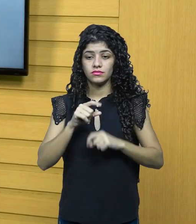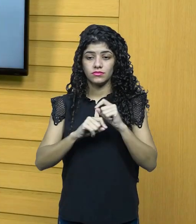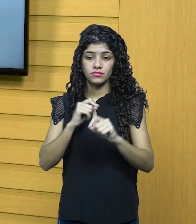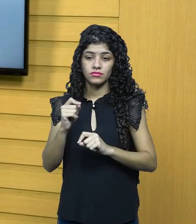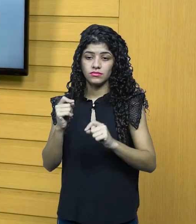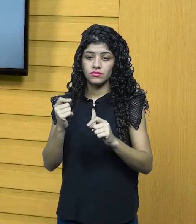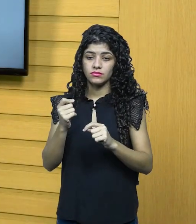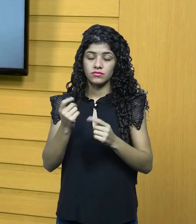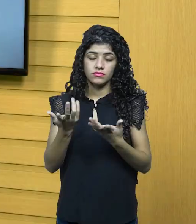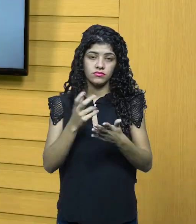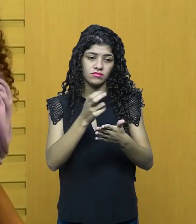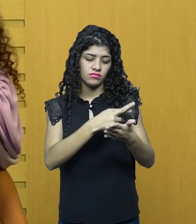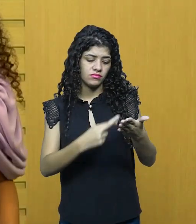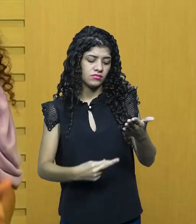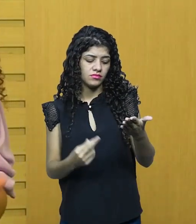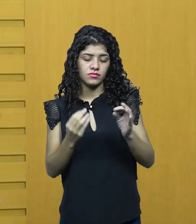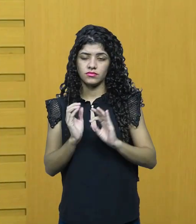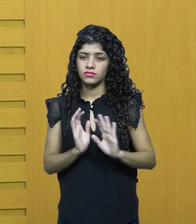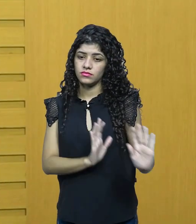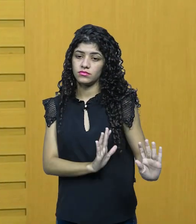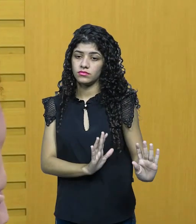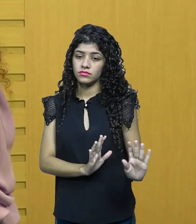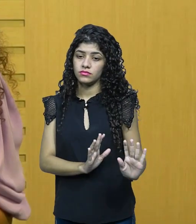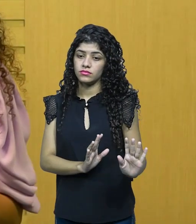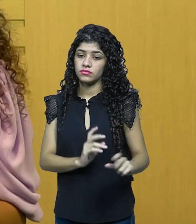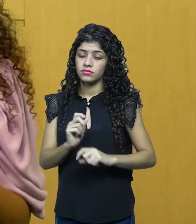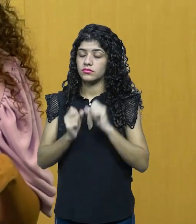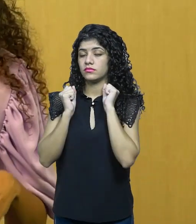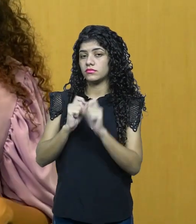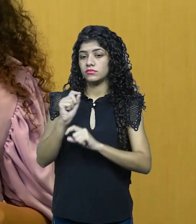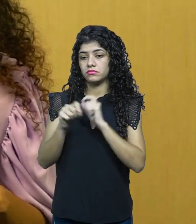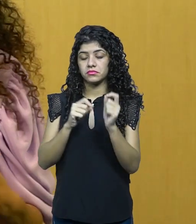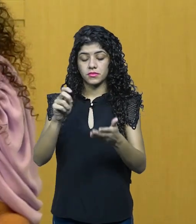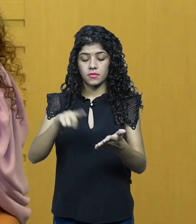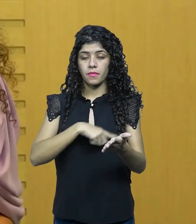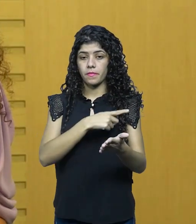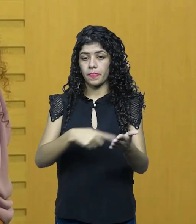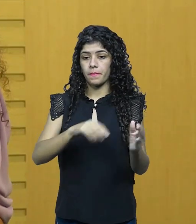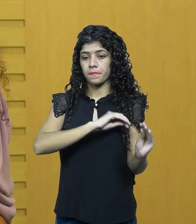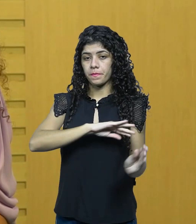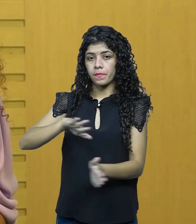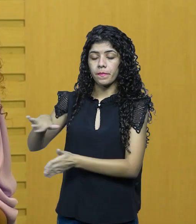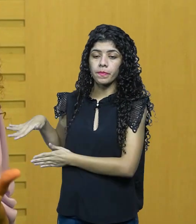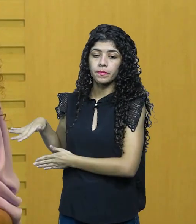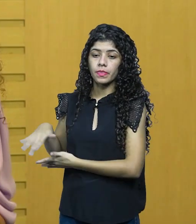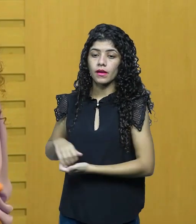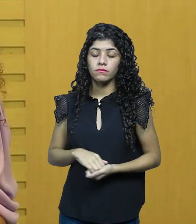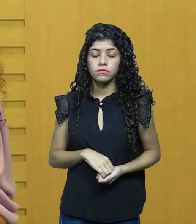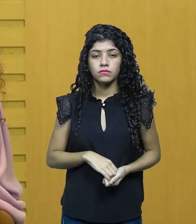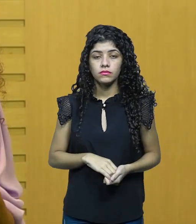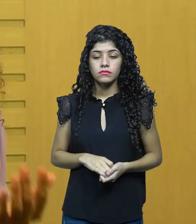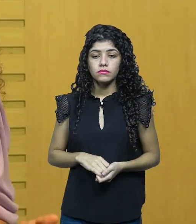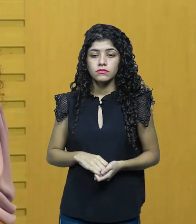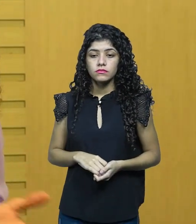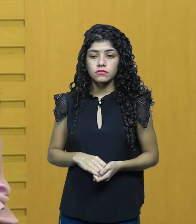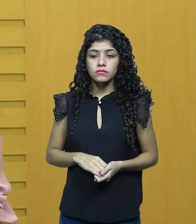no roteiro que não colabora tanto para a progressão dramática, a produção pode descartar. No caso do roteirista